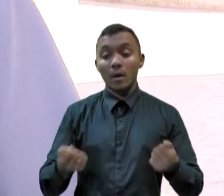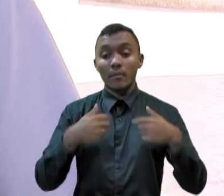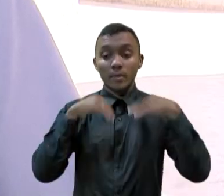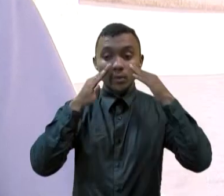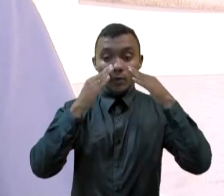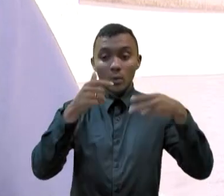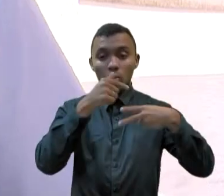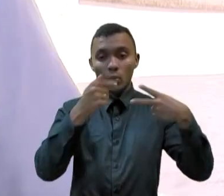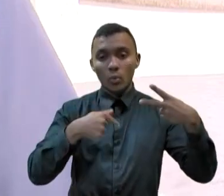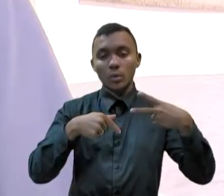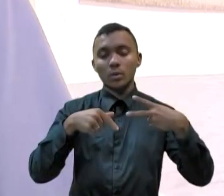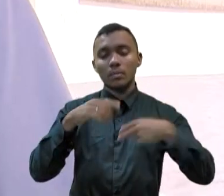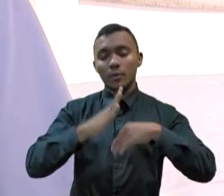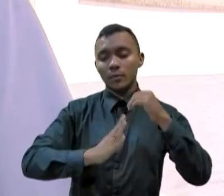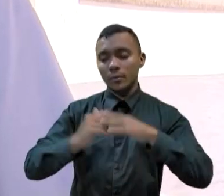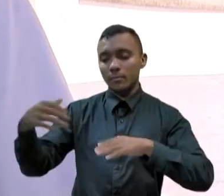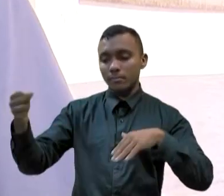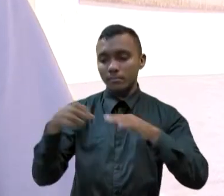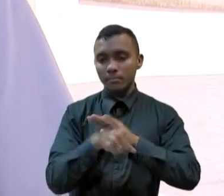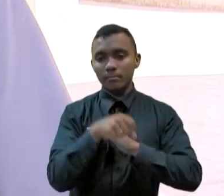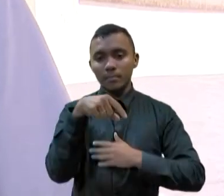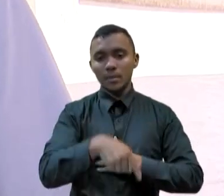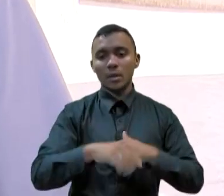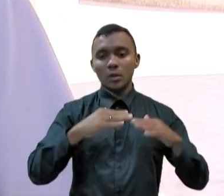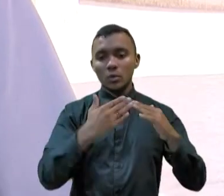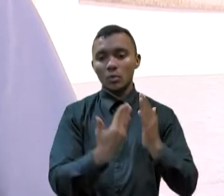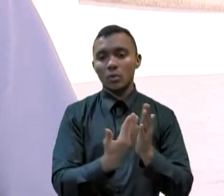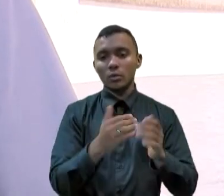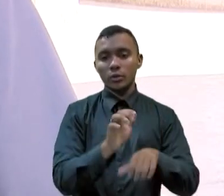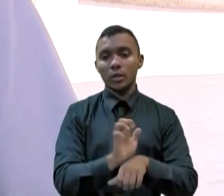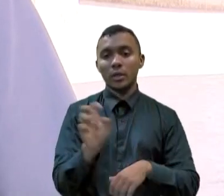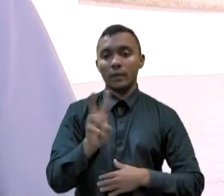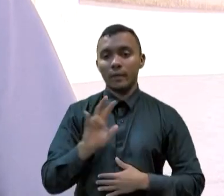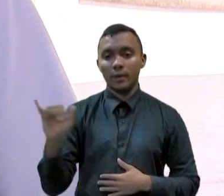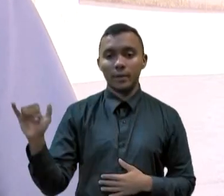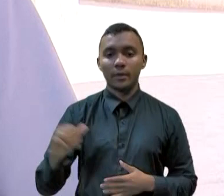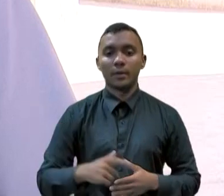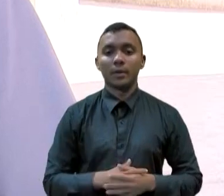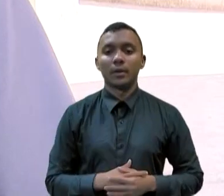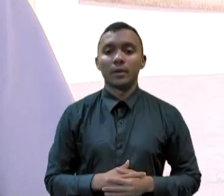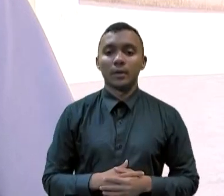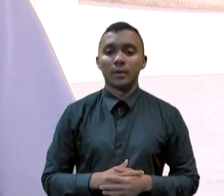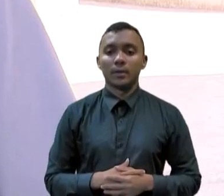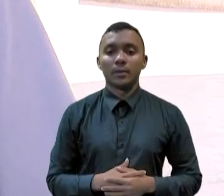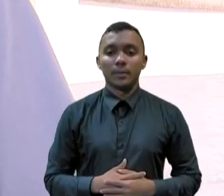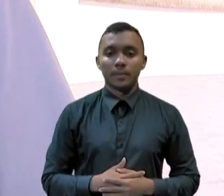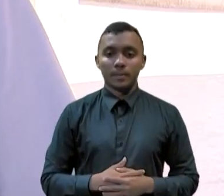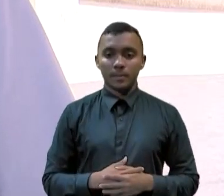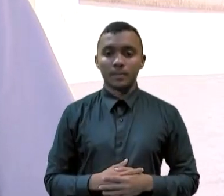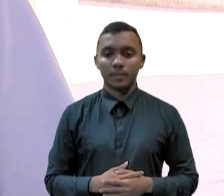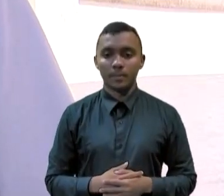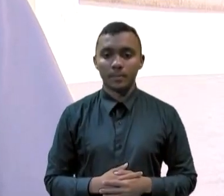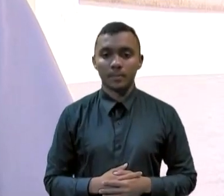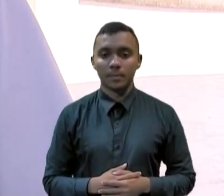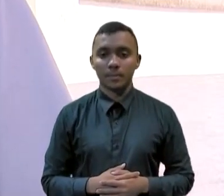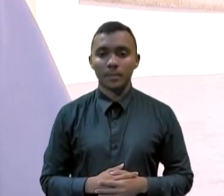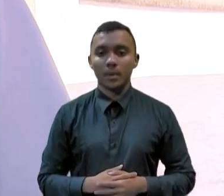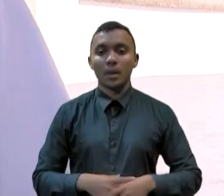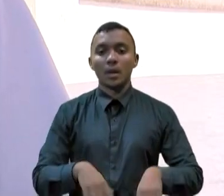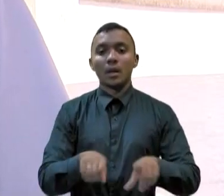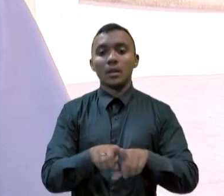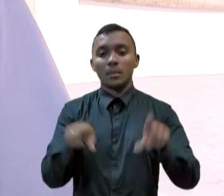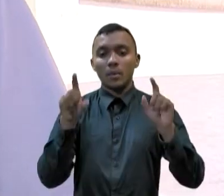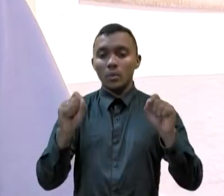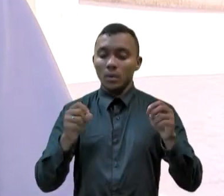para o Grande Bom Jardim, para as escolas estaduais aqui do entorno do Grande Bom Jardim, e seguiremos